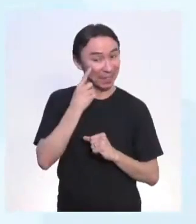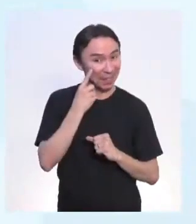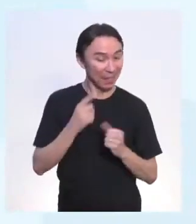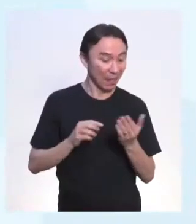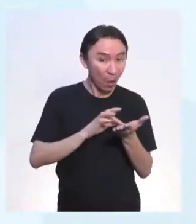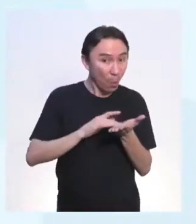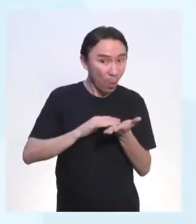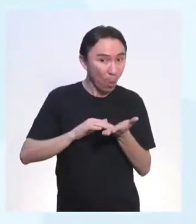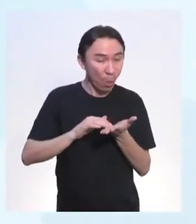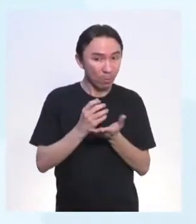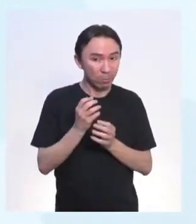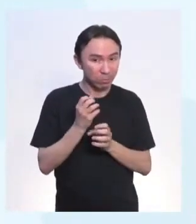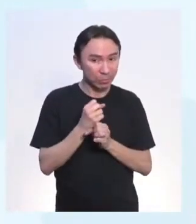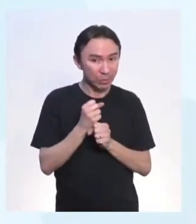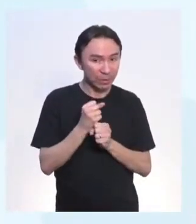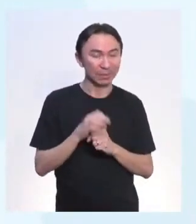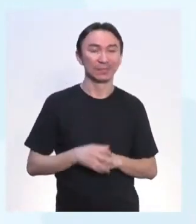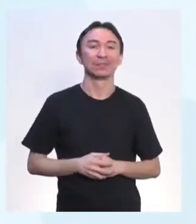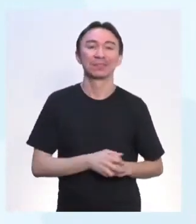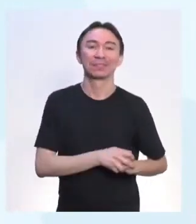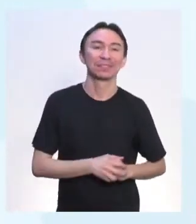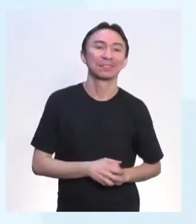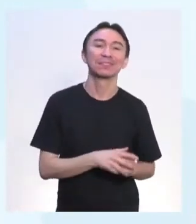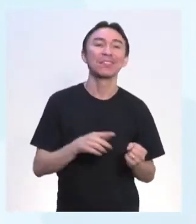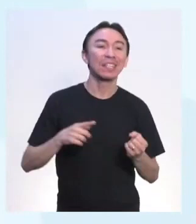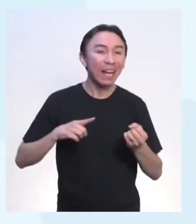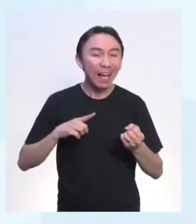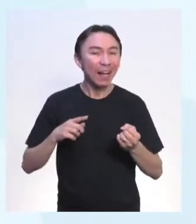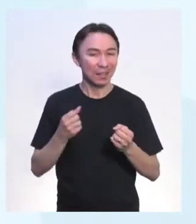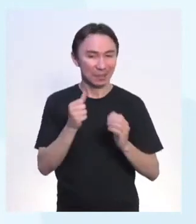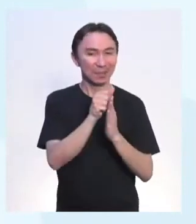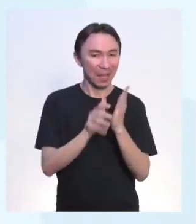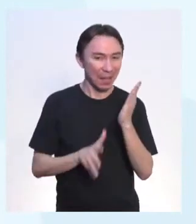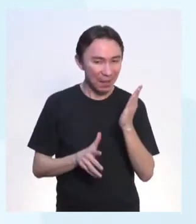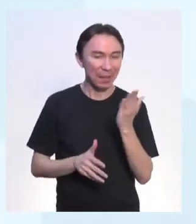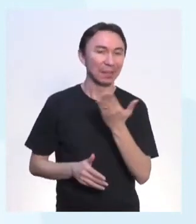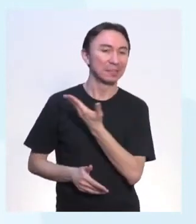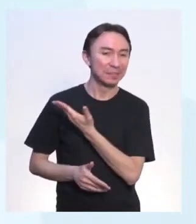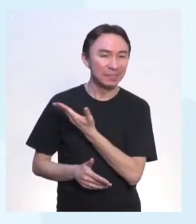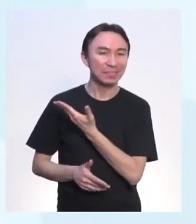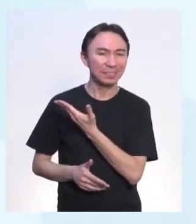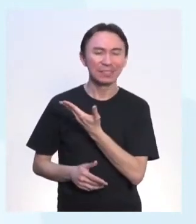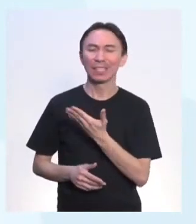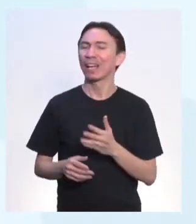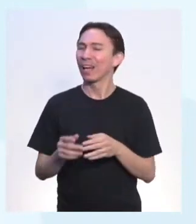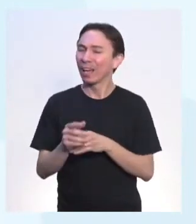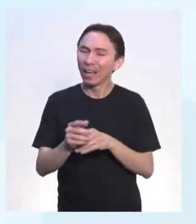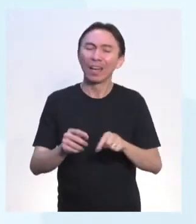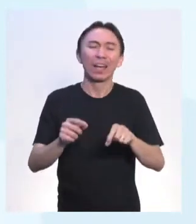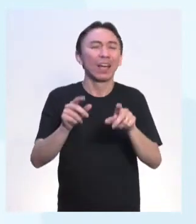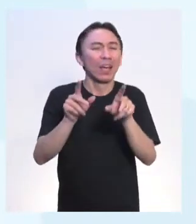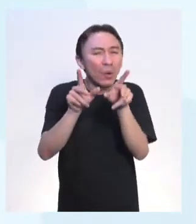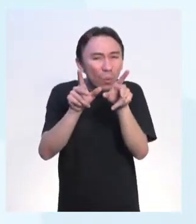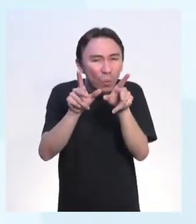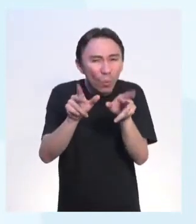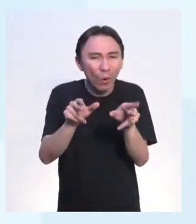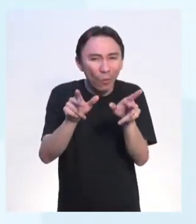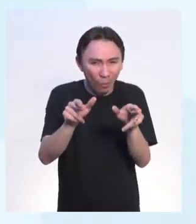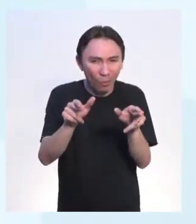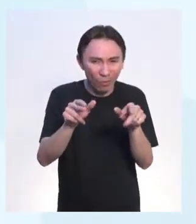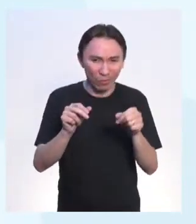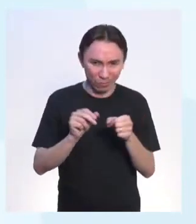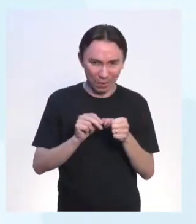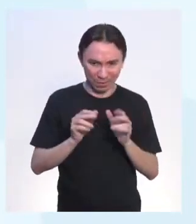calculadora, hein? Na atividade 2, é o mesmo exercício que nós fizemos